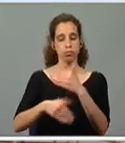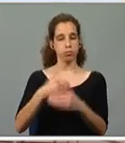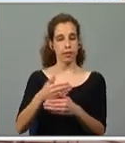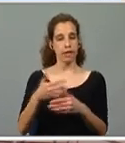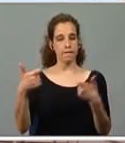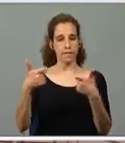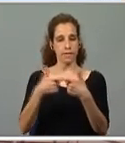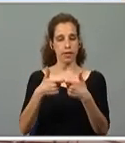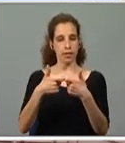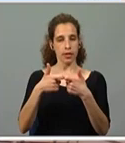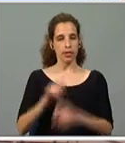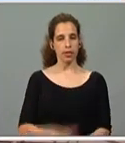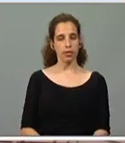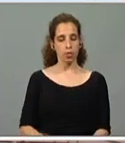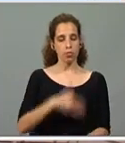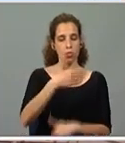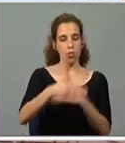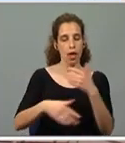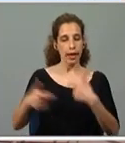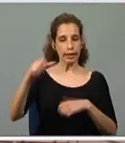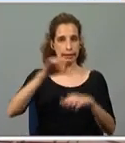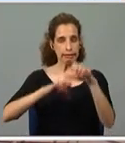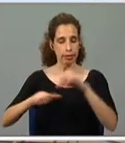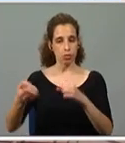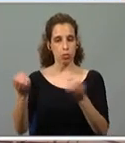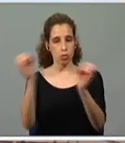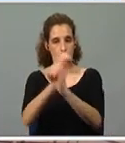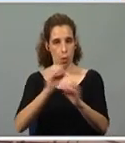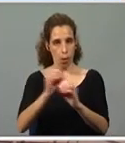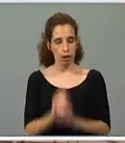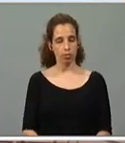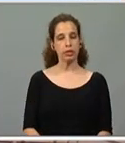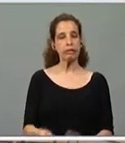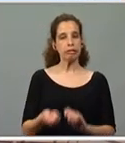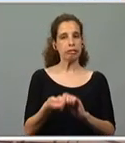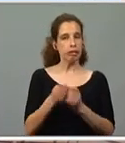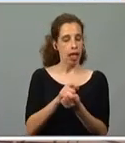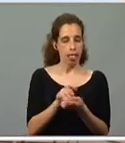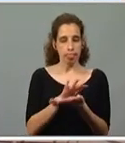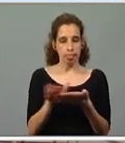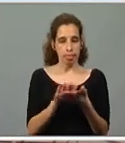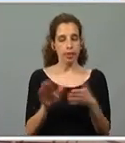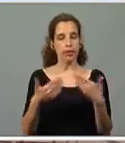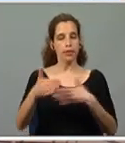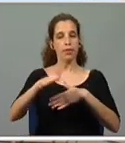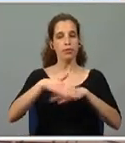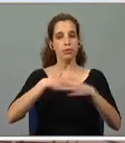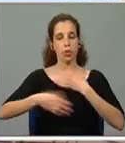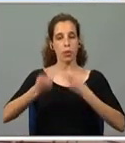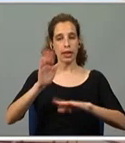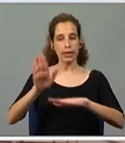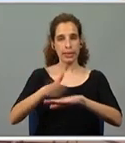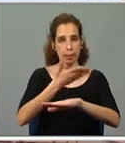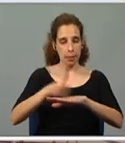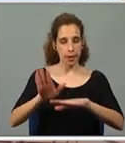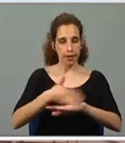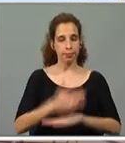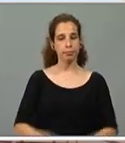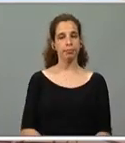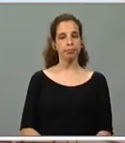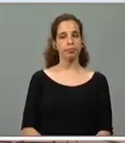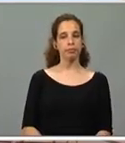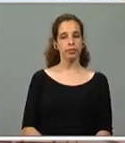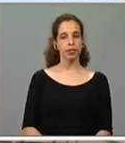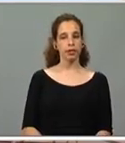físicos, não são processos químicos, não há alteração das substâncias, o que vamos fazer é separar as substâncias. Ora,